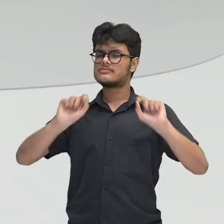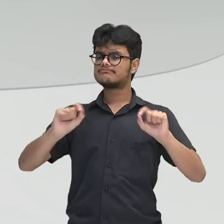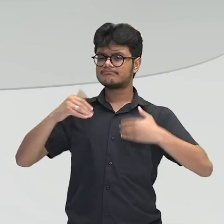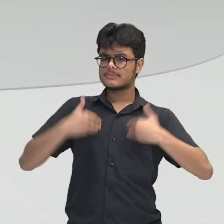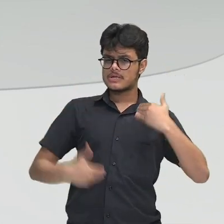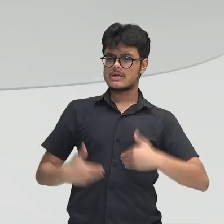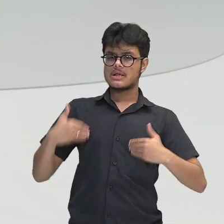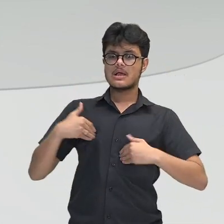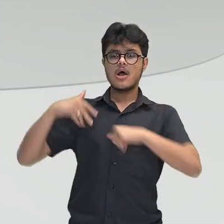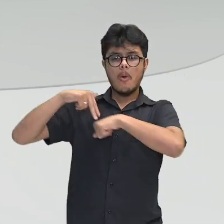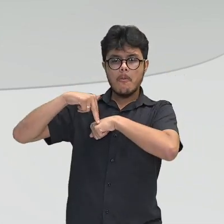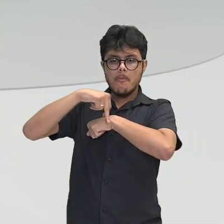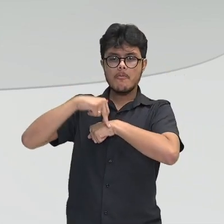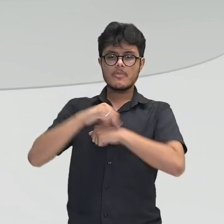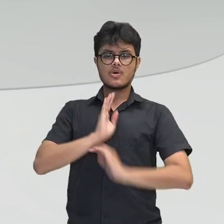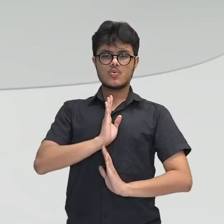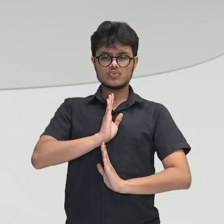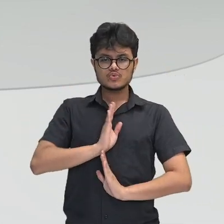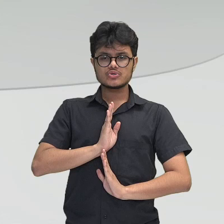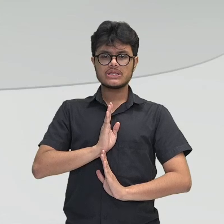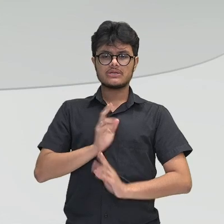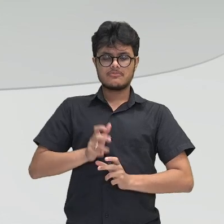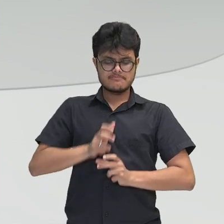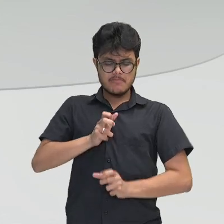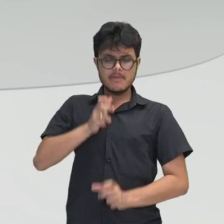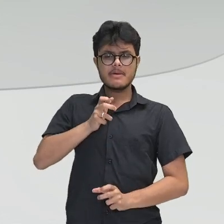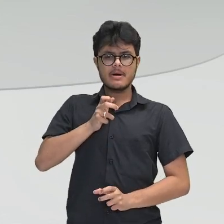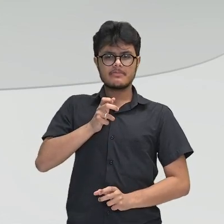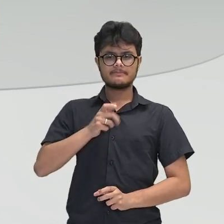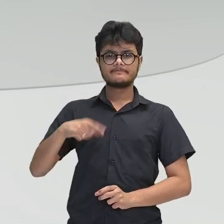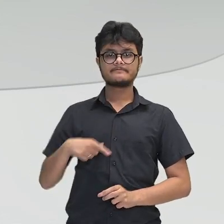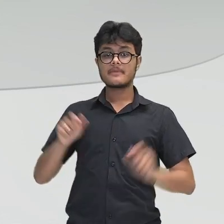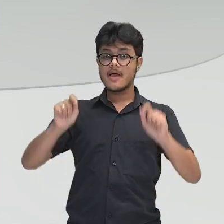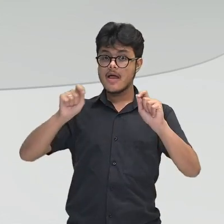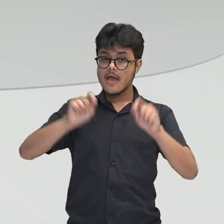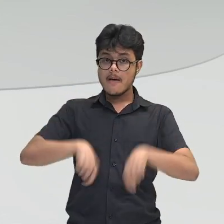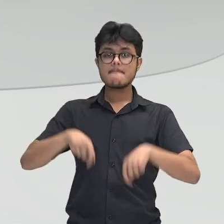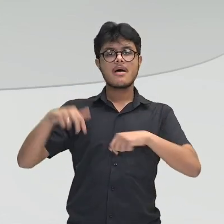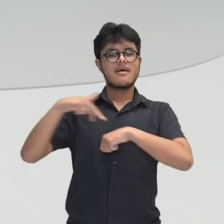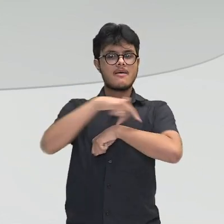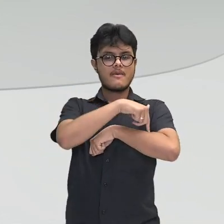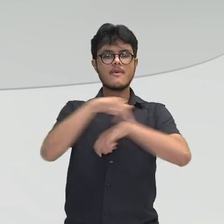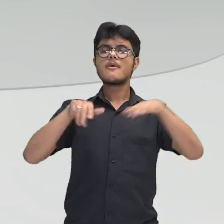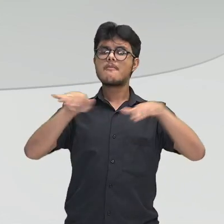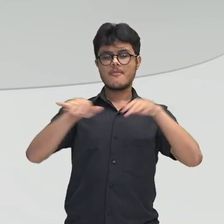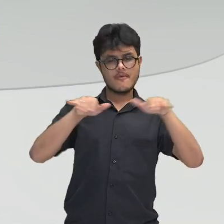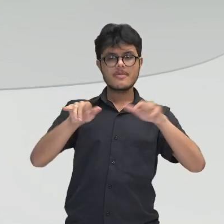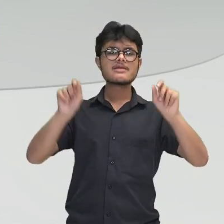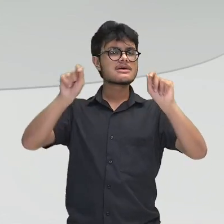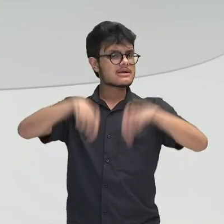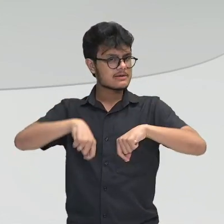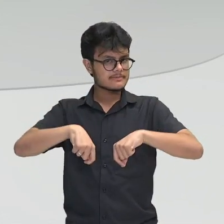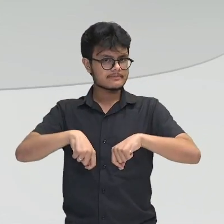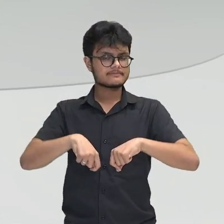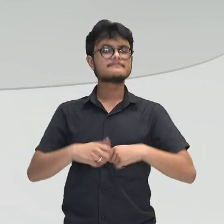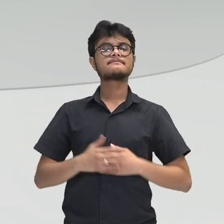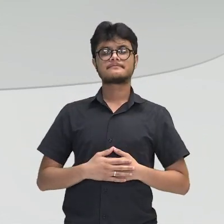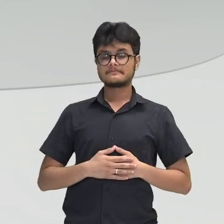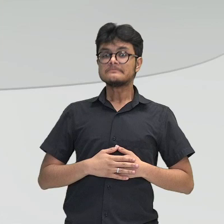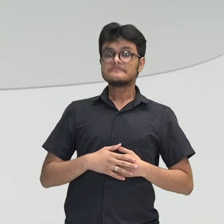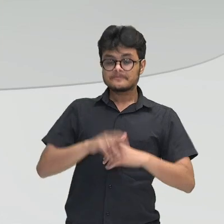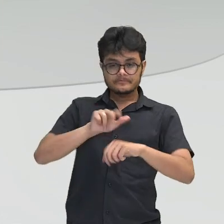eles dão o sustento do nosso corpo, que permitem que a gente fique em pé, e